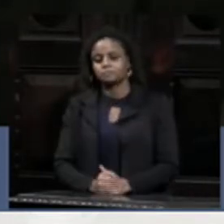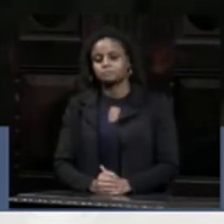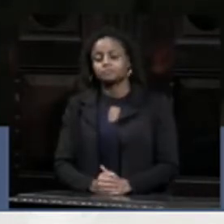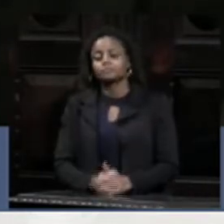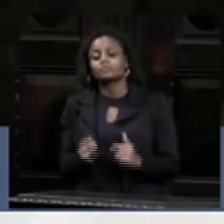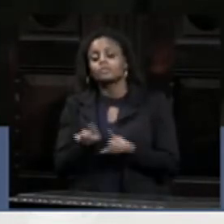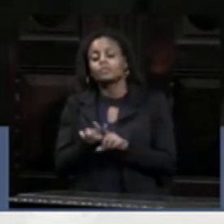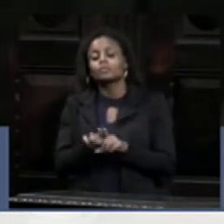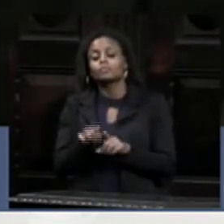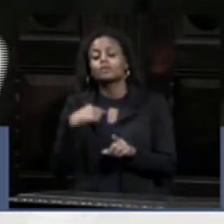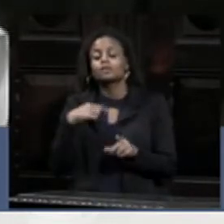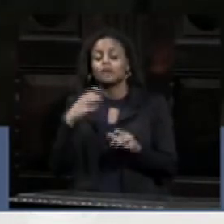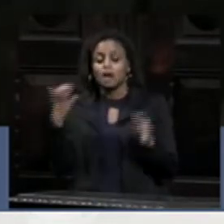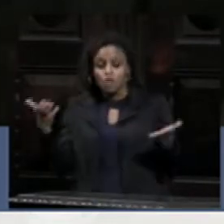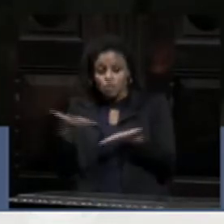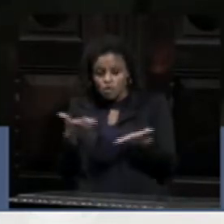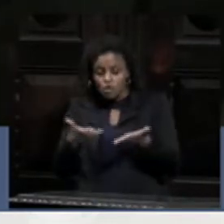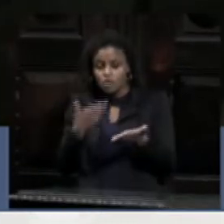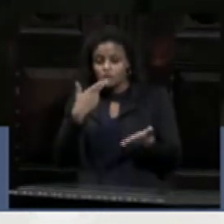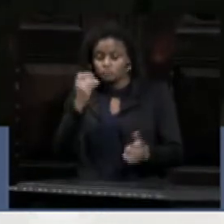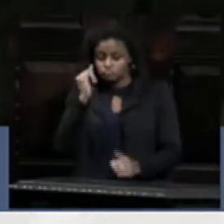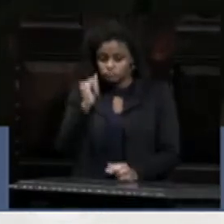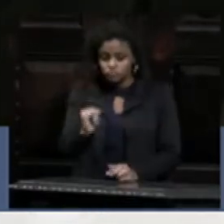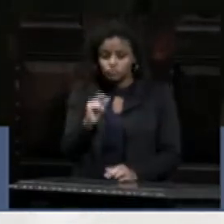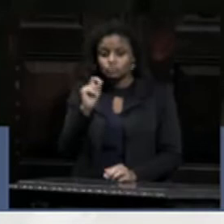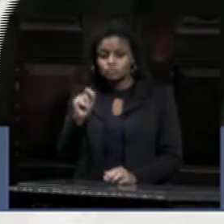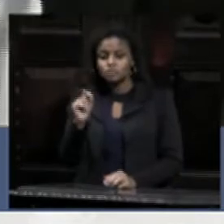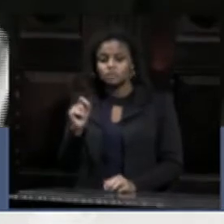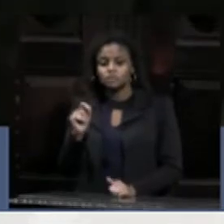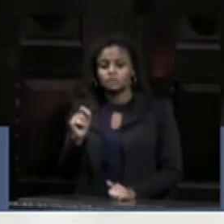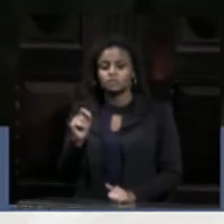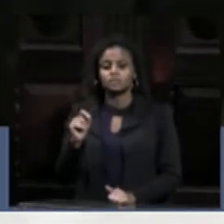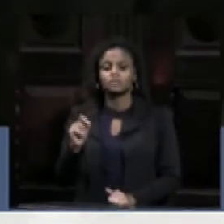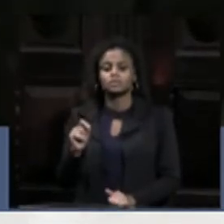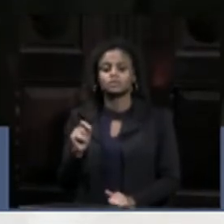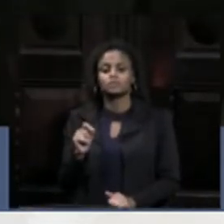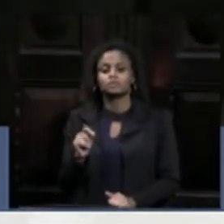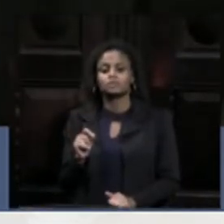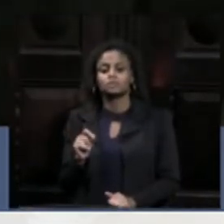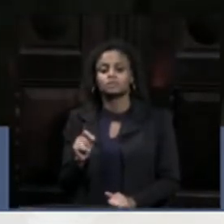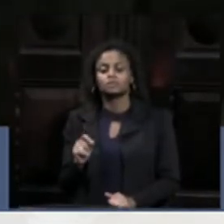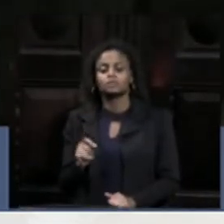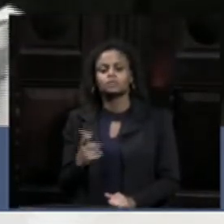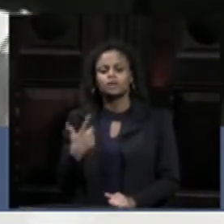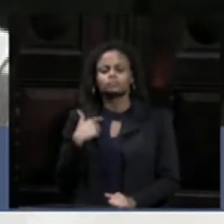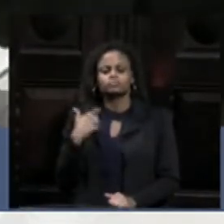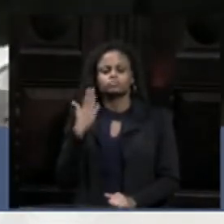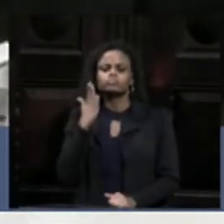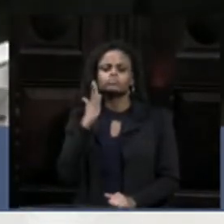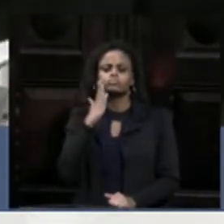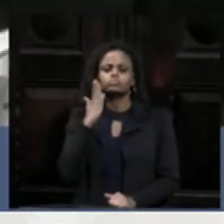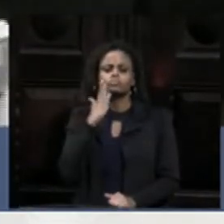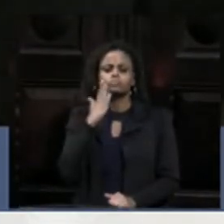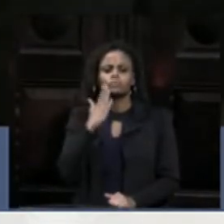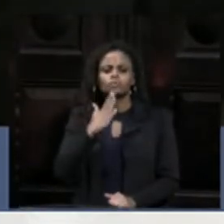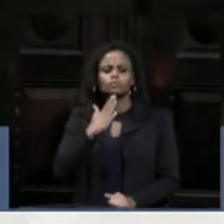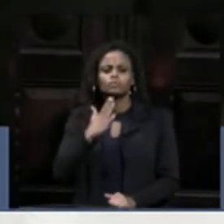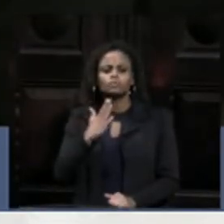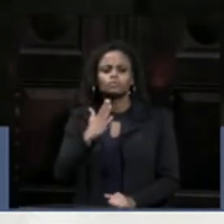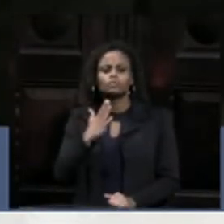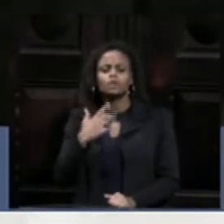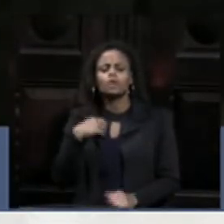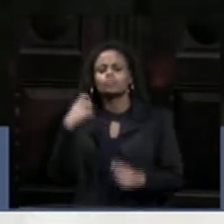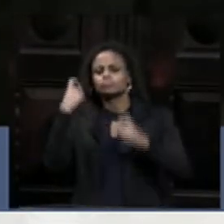deputado presidente, autor, todo respeito a Zeidan e a Vossa Excelência, que né, tem um carinho pelos dois, mas me